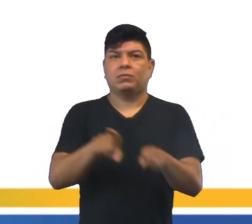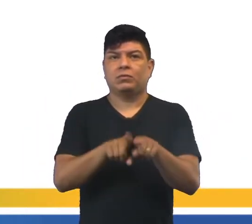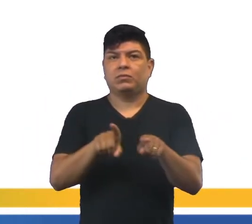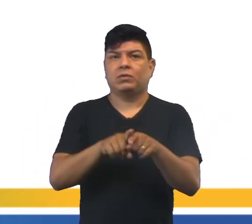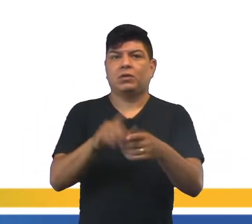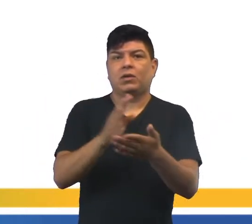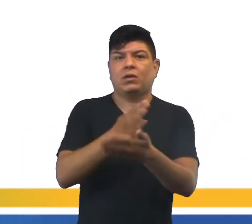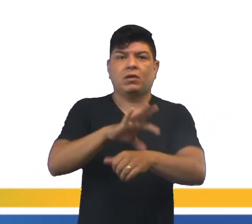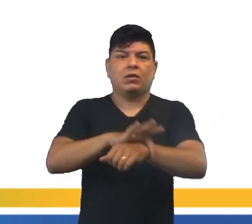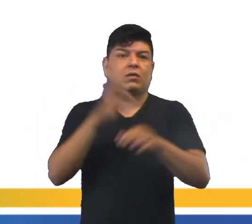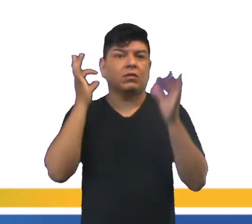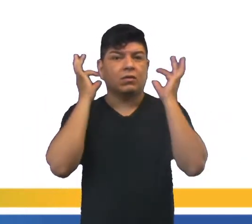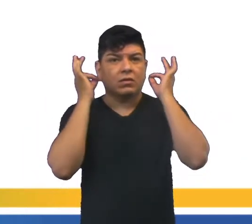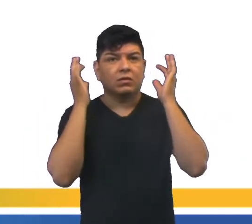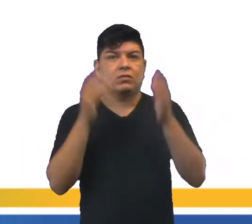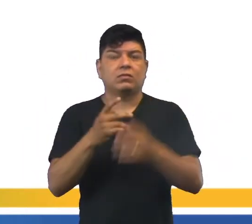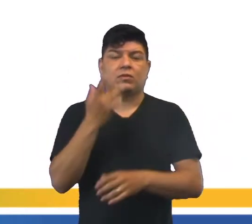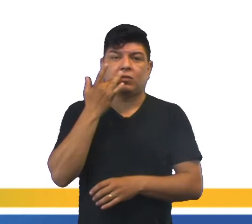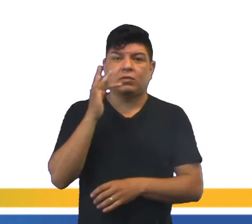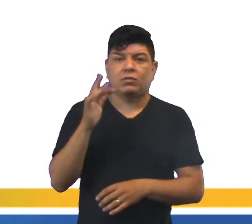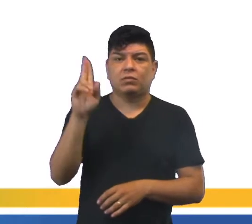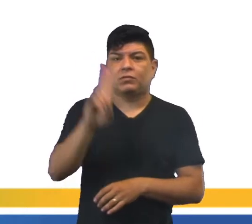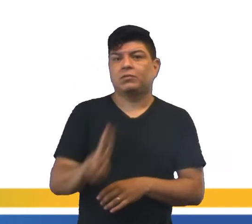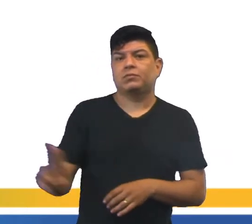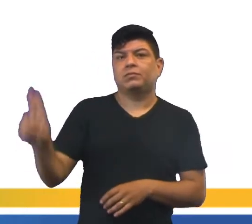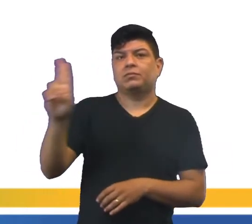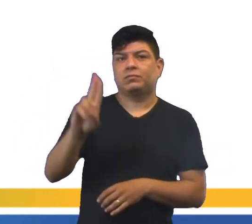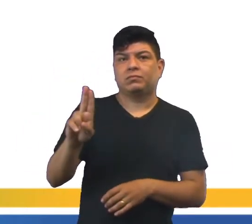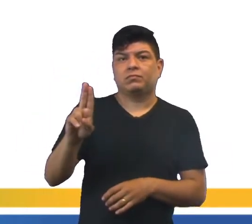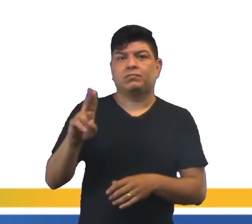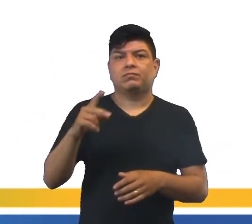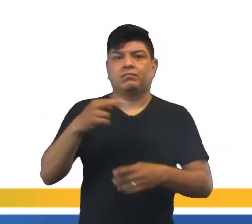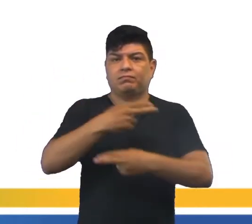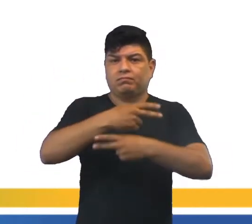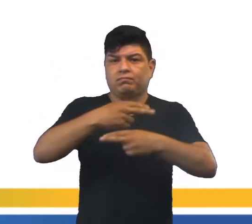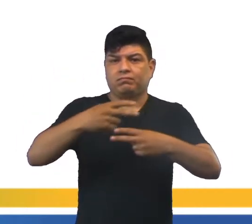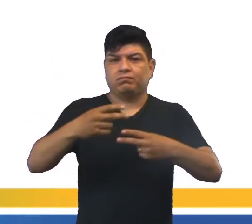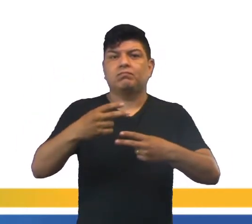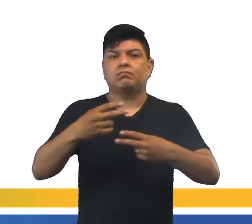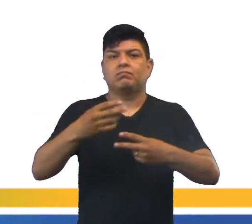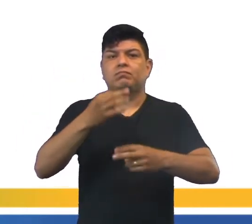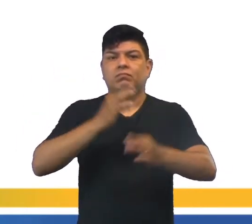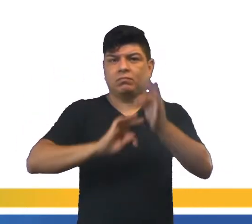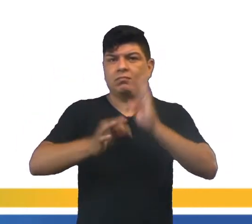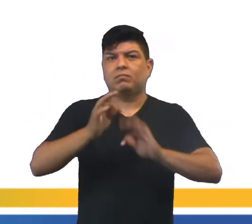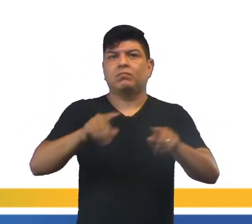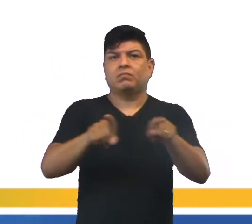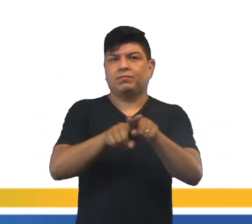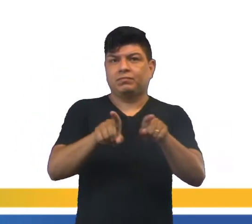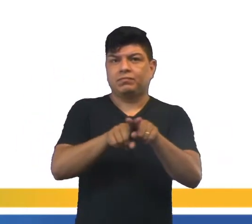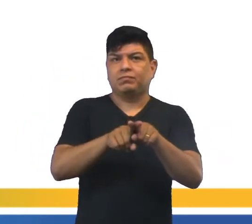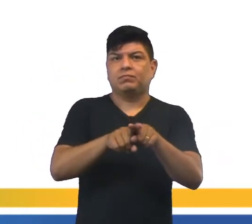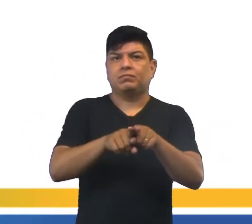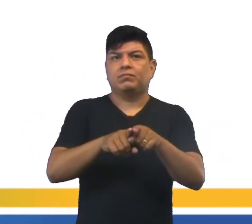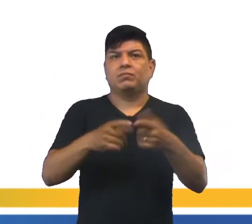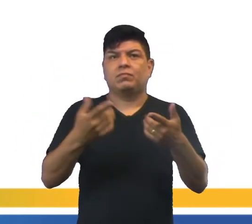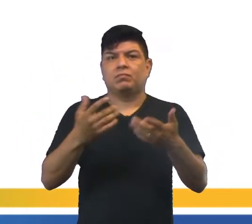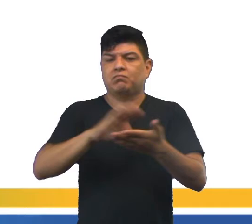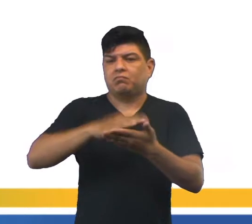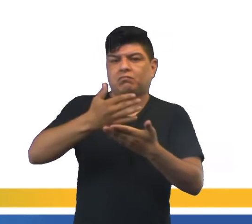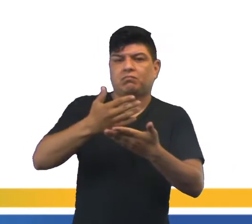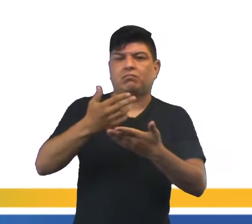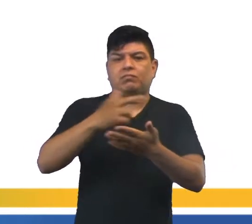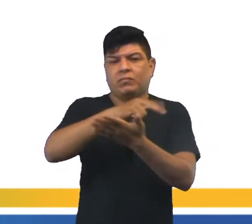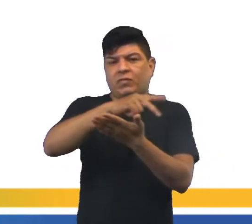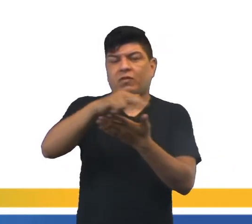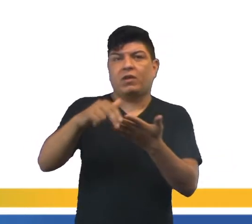de prata, né, o ouro, que ele também é utilizado em muitos equipamentos eletrônicos, né. Dependendo do tipo do equipamento,